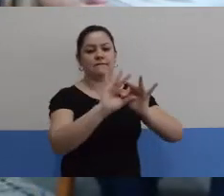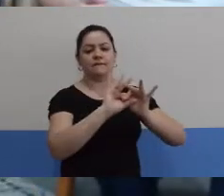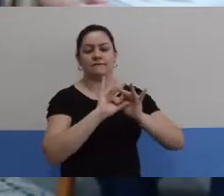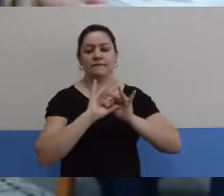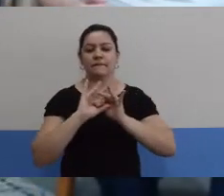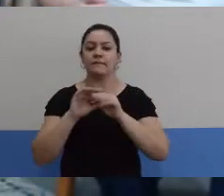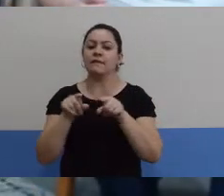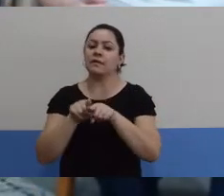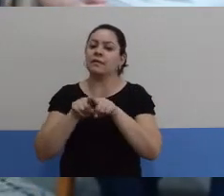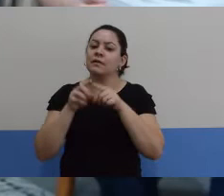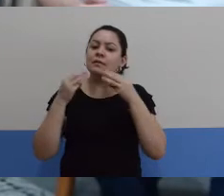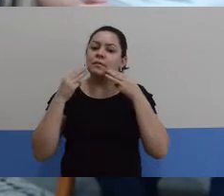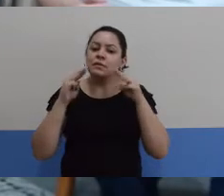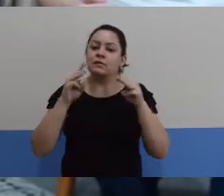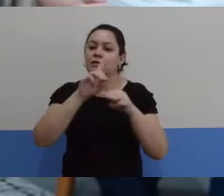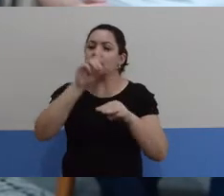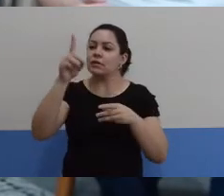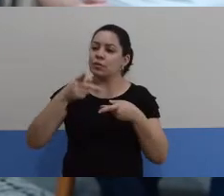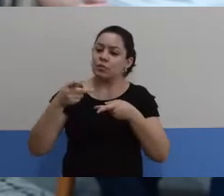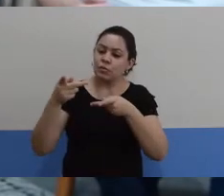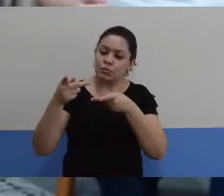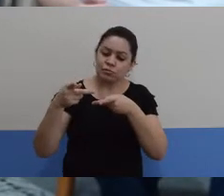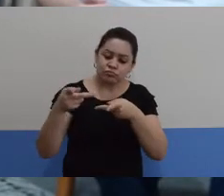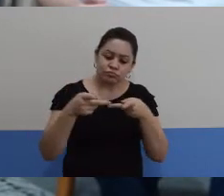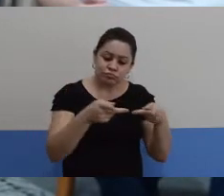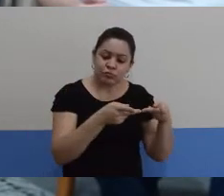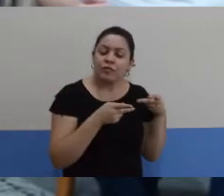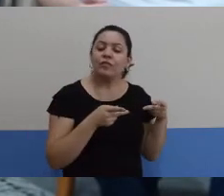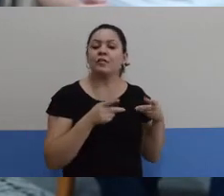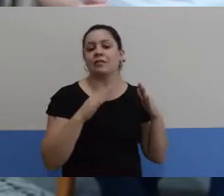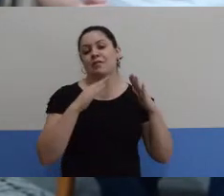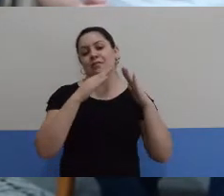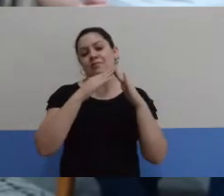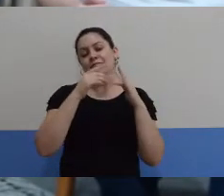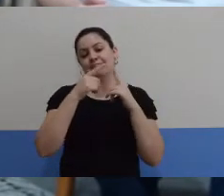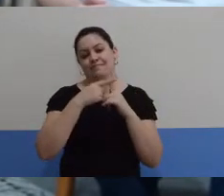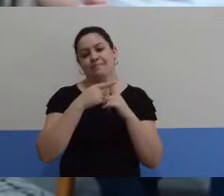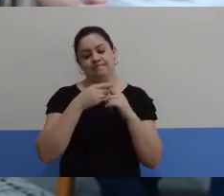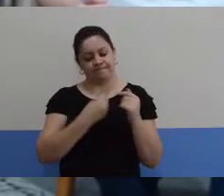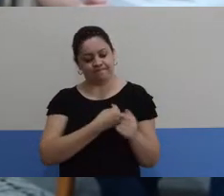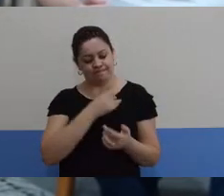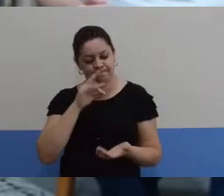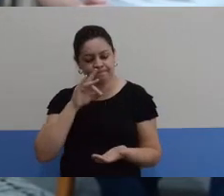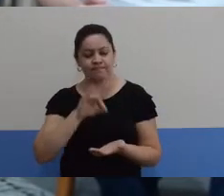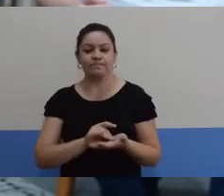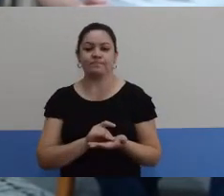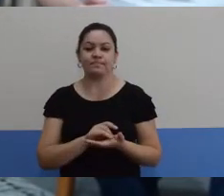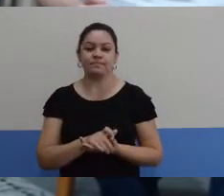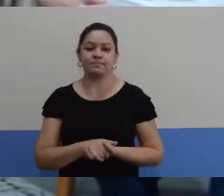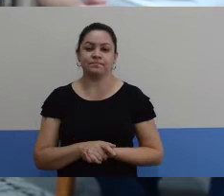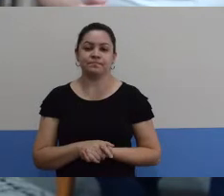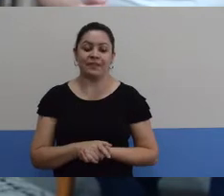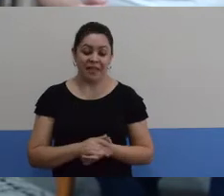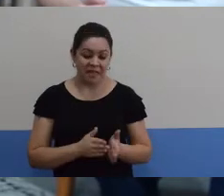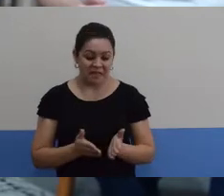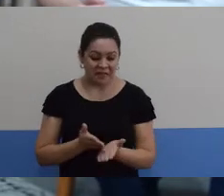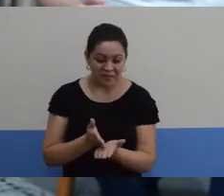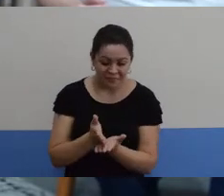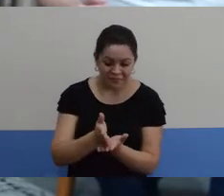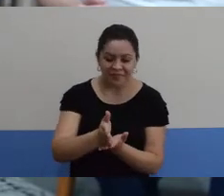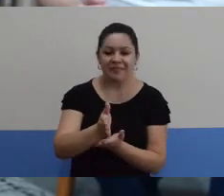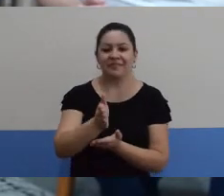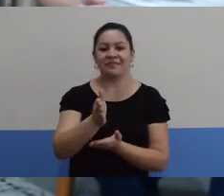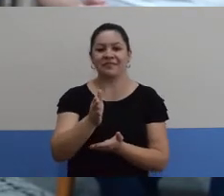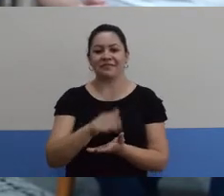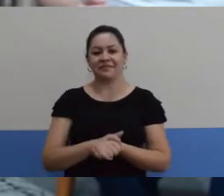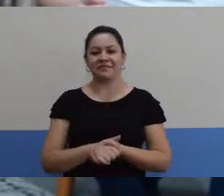Deus chama a igreja a viver no 3º milênio. Este é o caminho. Este é o caminho, este é o